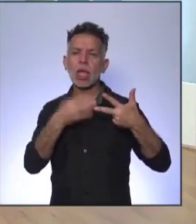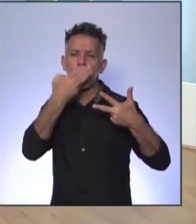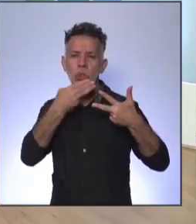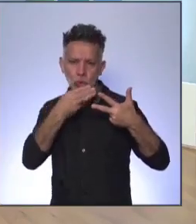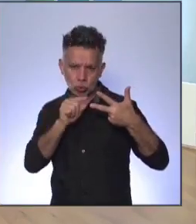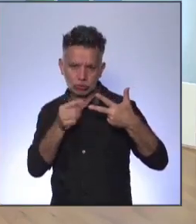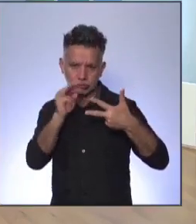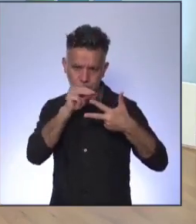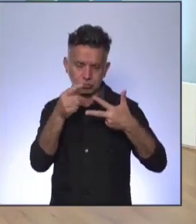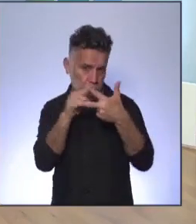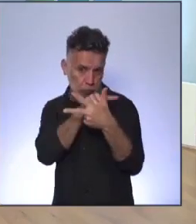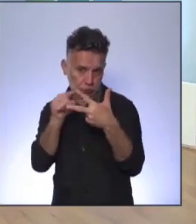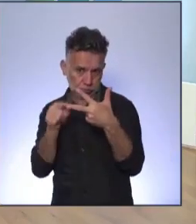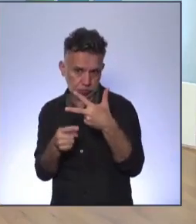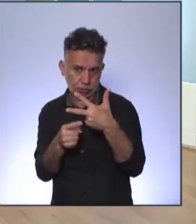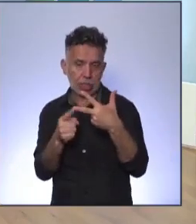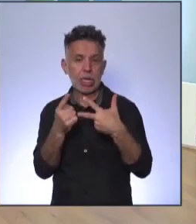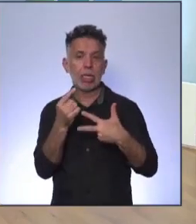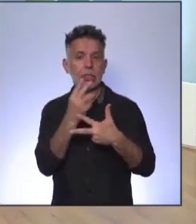Né?